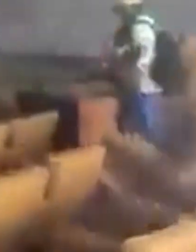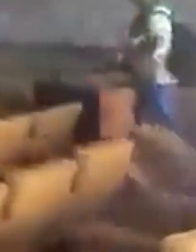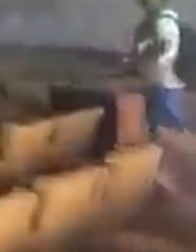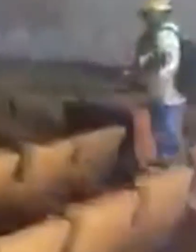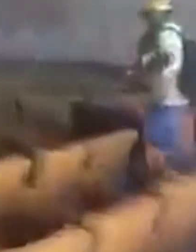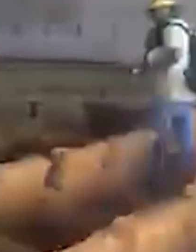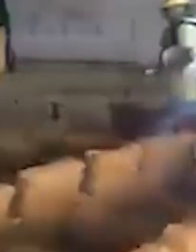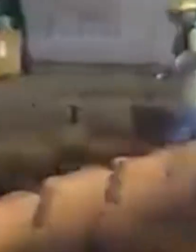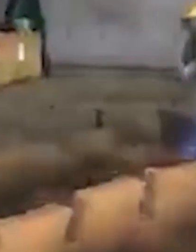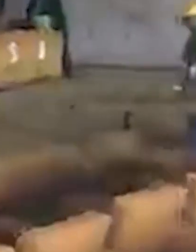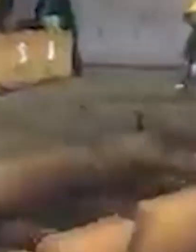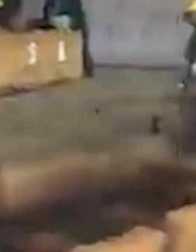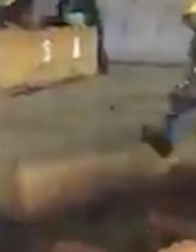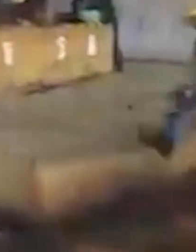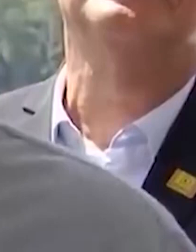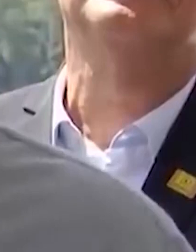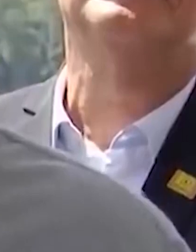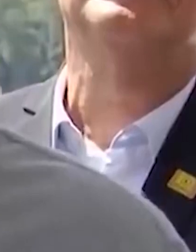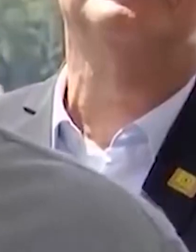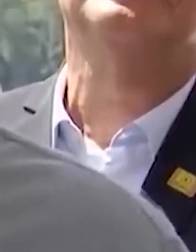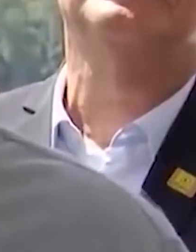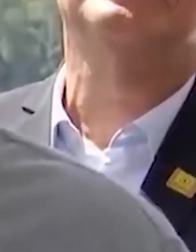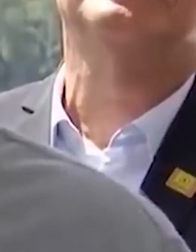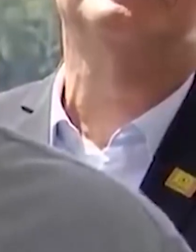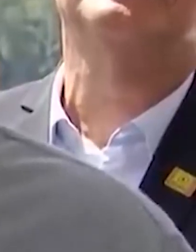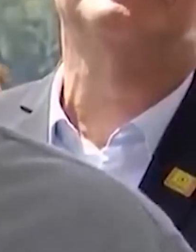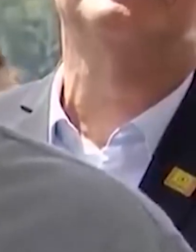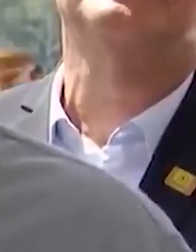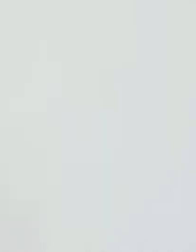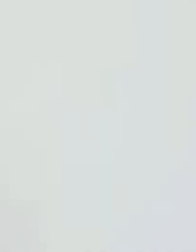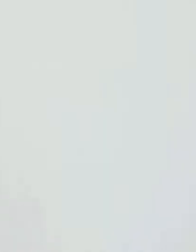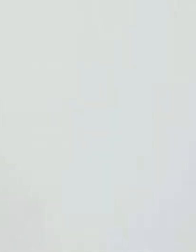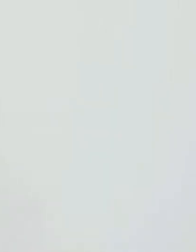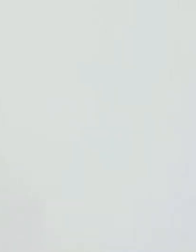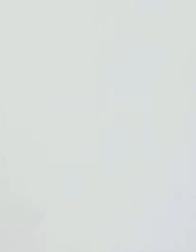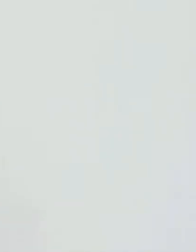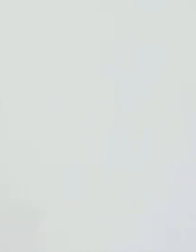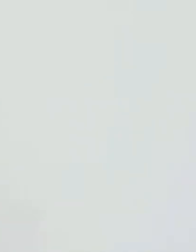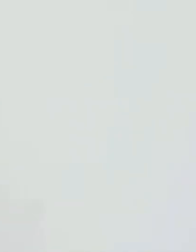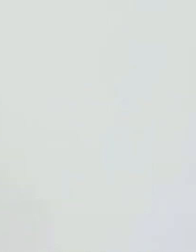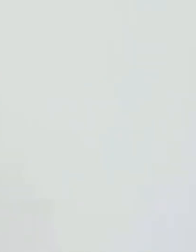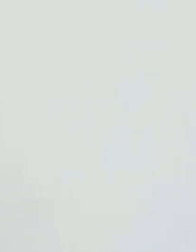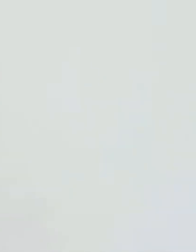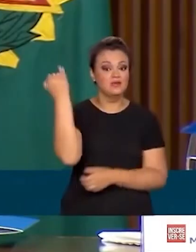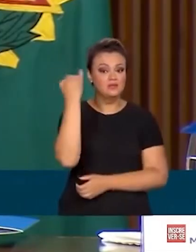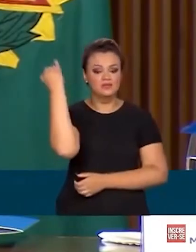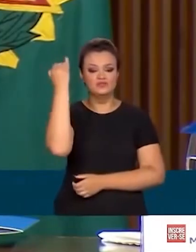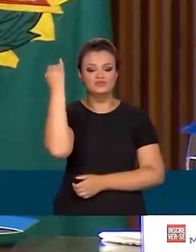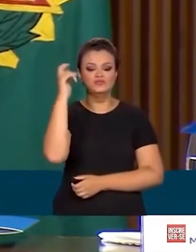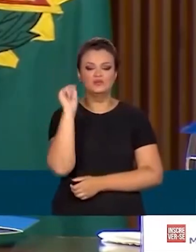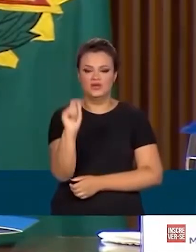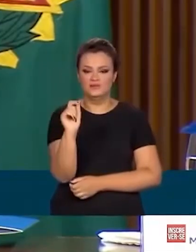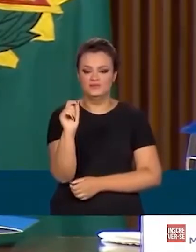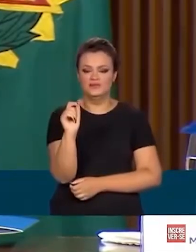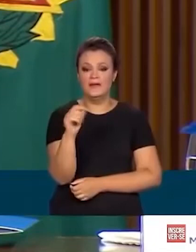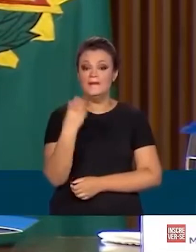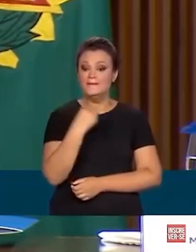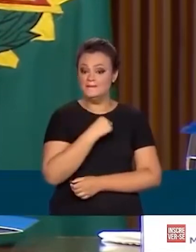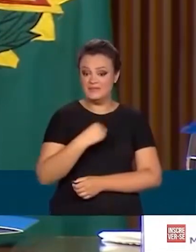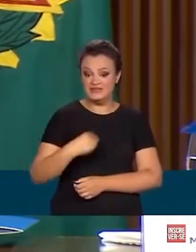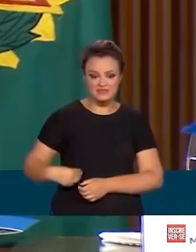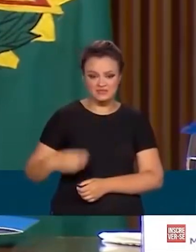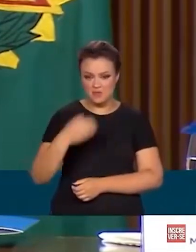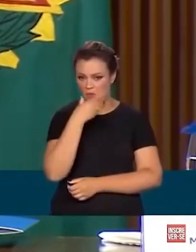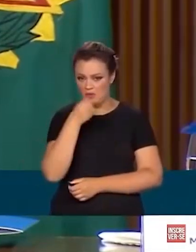de prédios públicos. Falas do presidente contra o ex-juiz e senador Sérgio Moro e a bronca que deu em ministros do